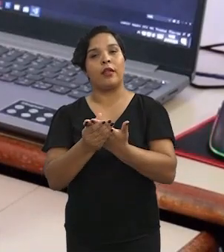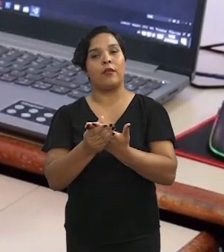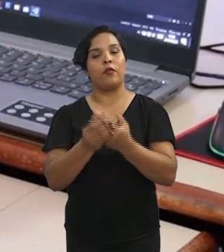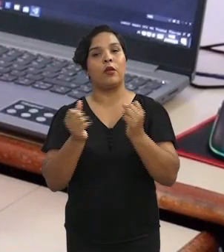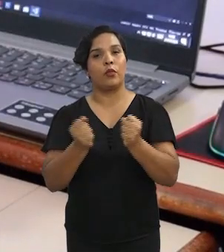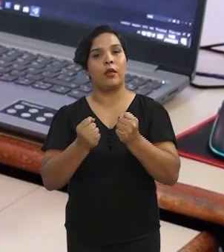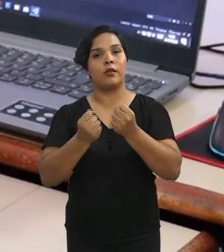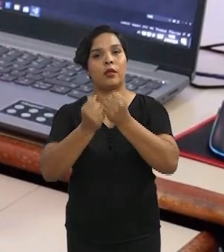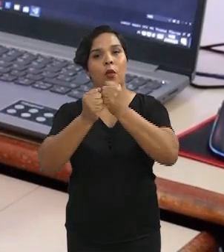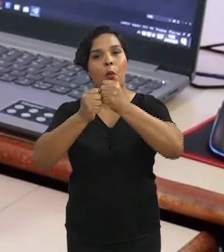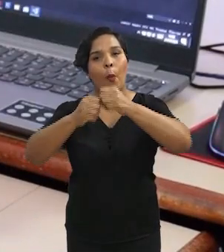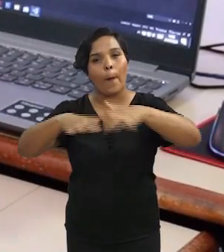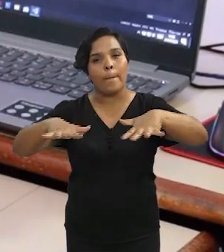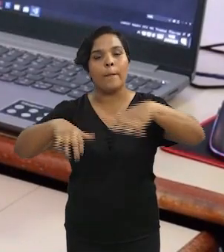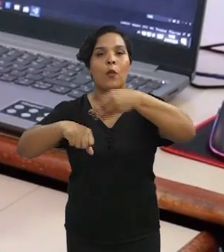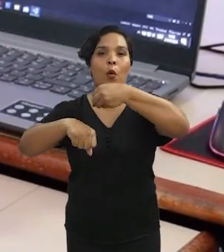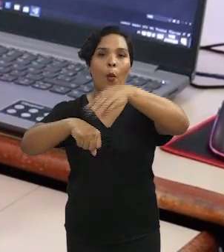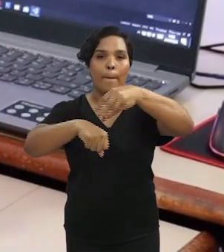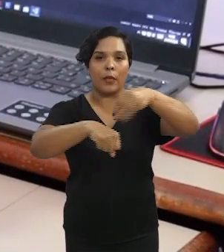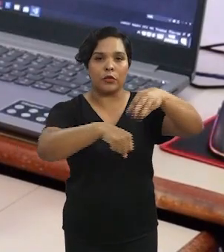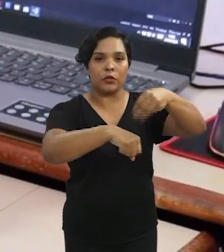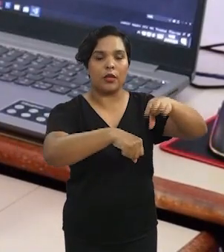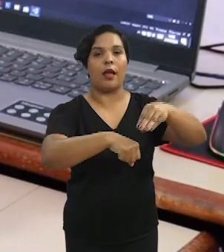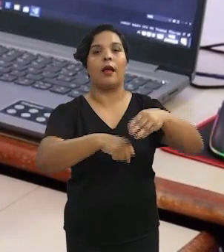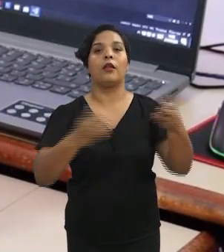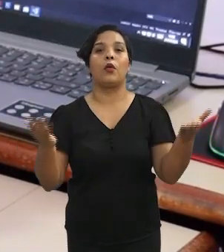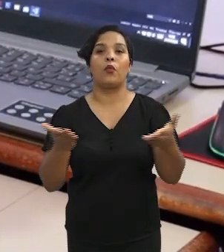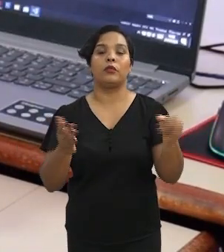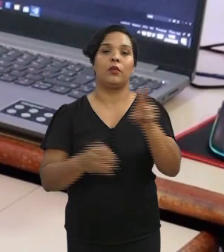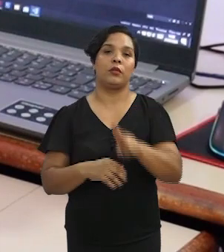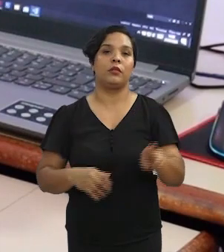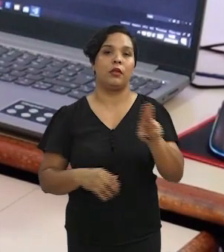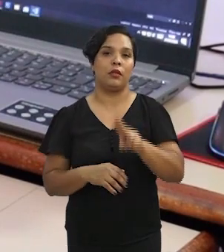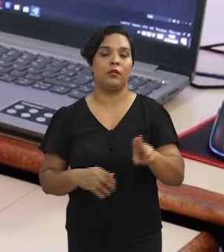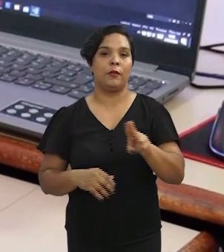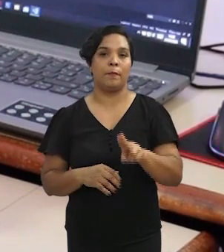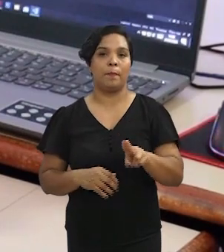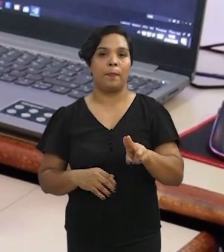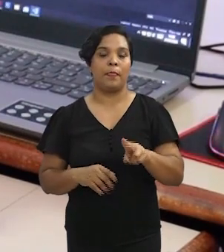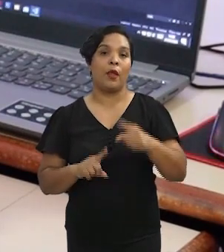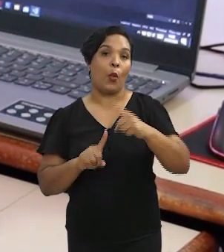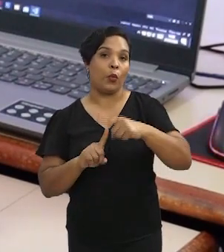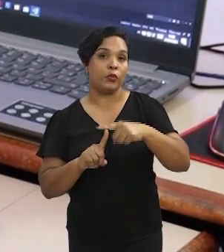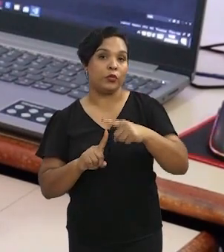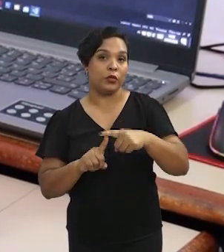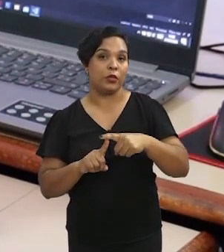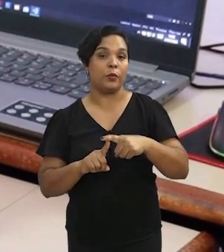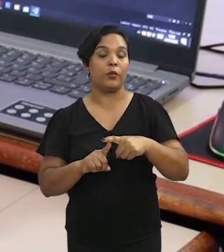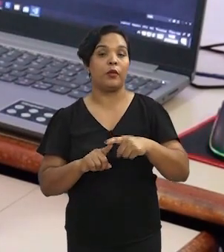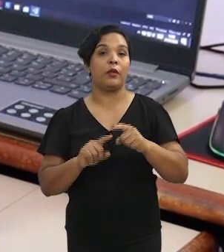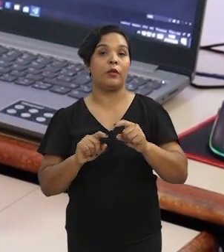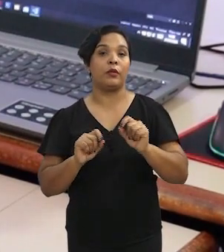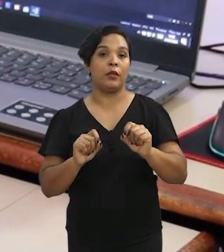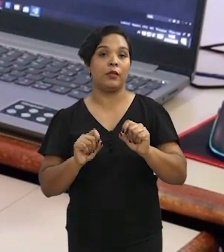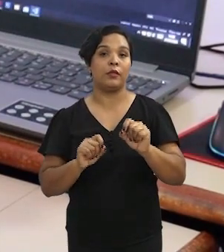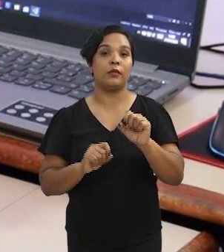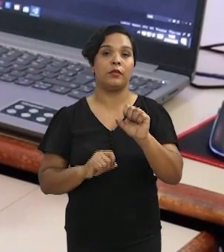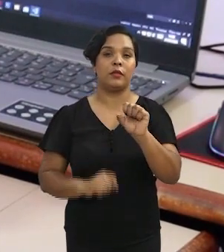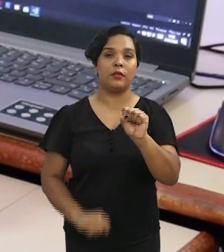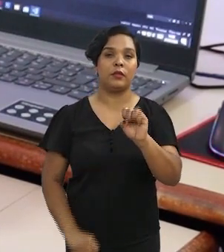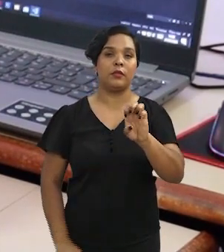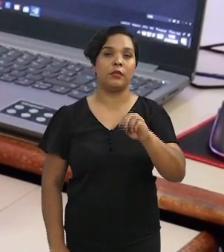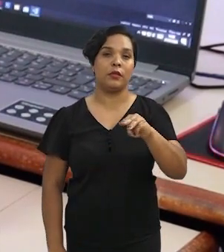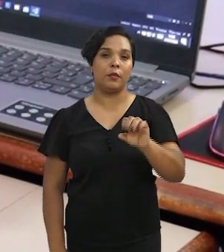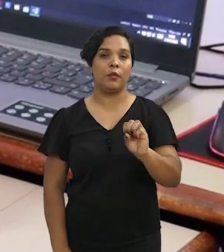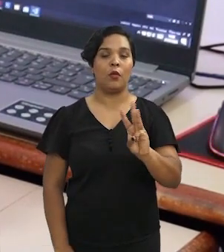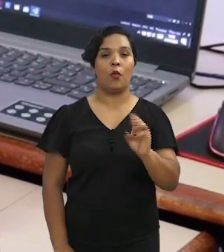arquivo que a gente pudesse compartilhar com o framework que a gente está utilizando agora. Esse framework ele vai facilitar um pouco